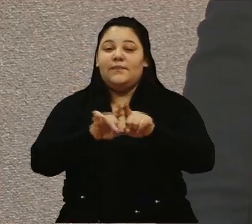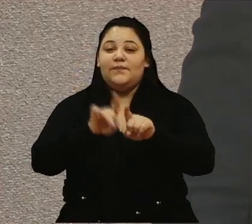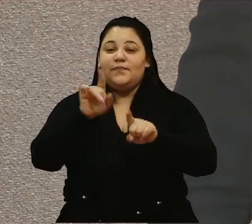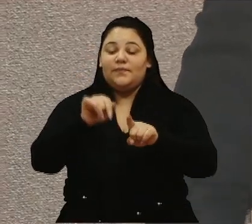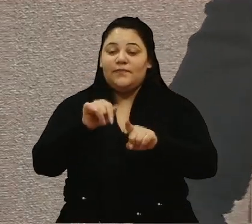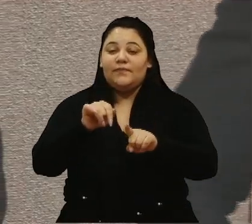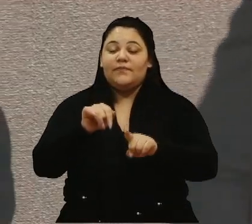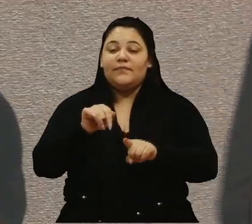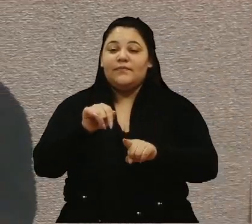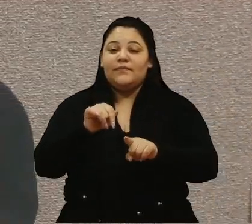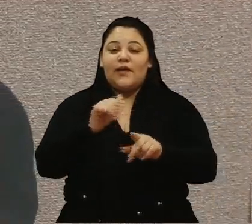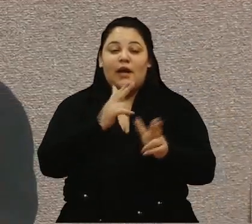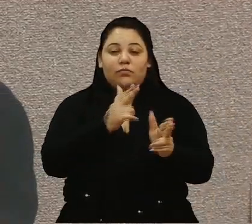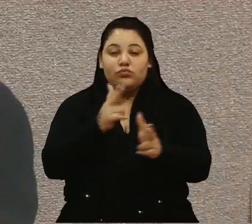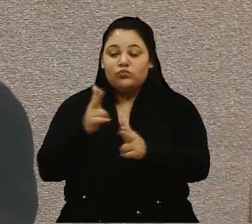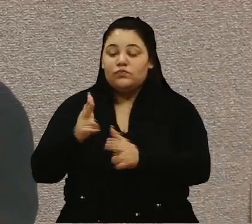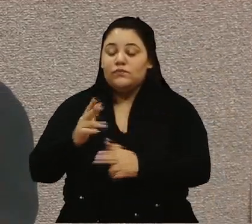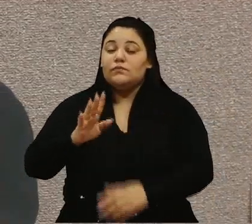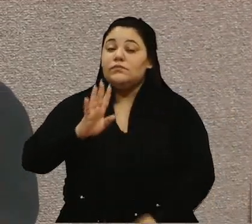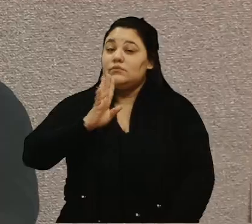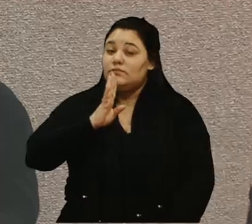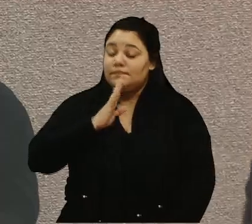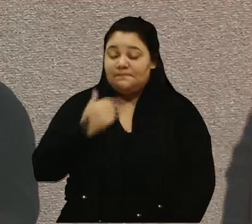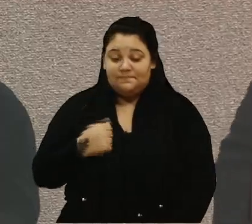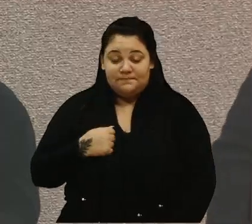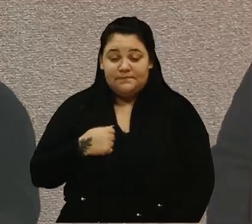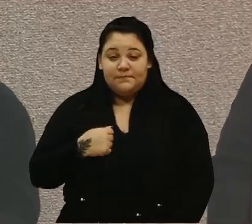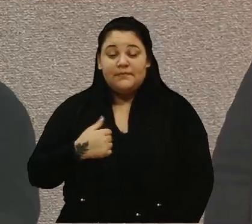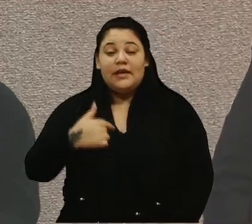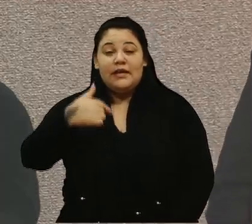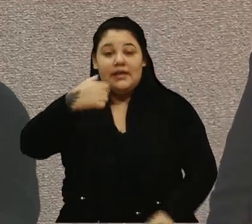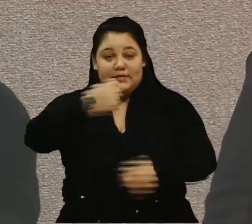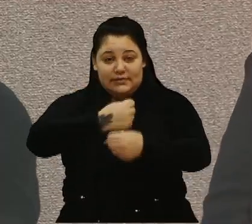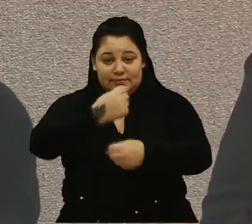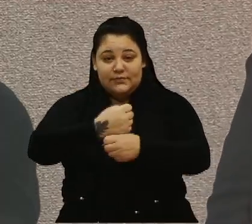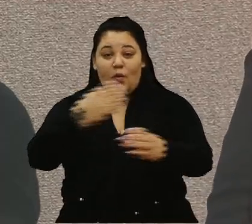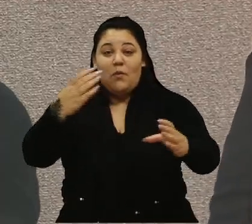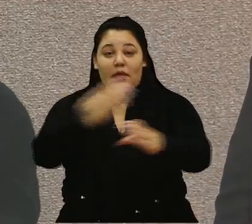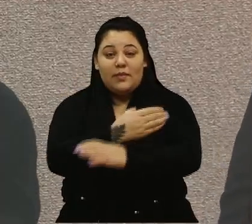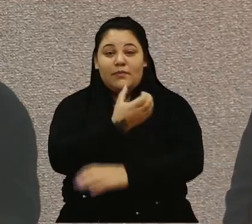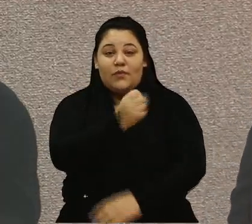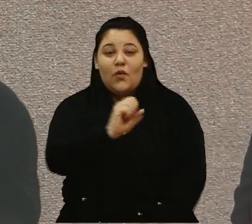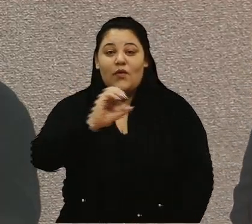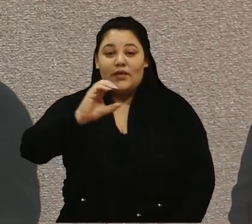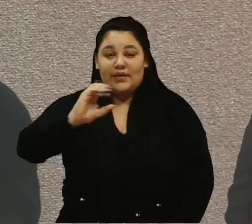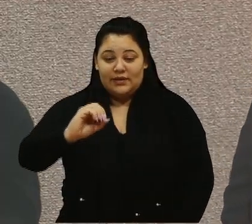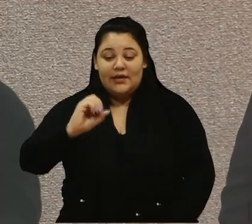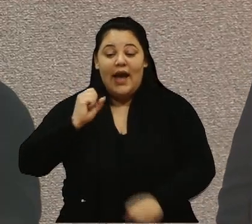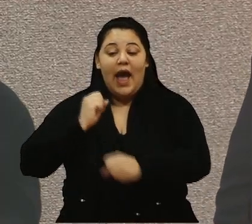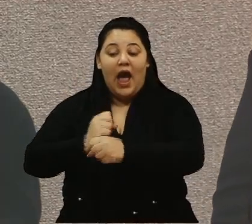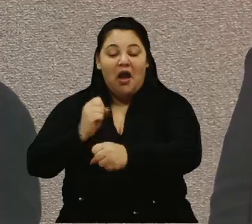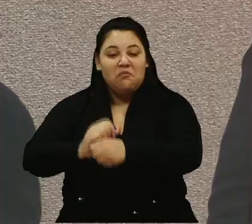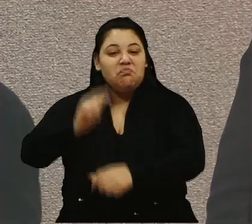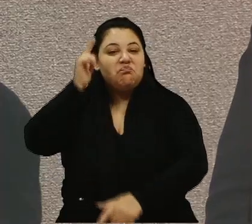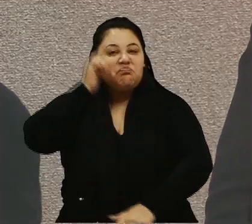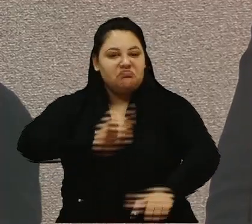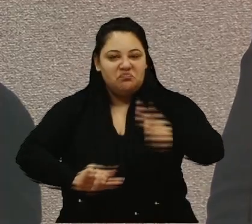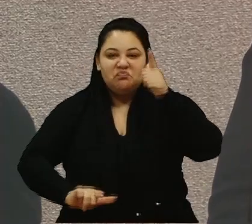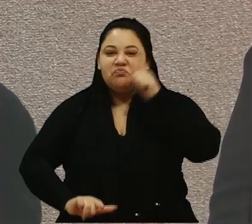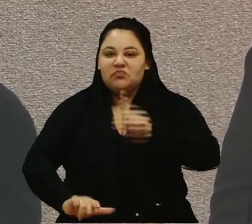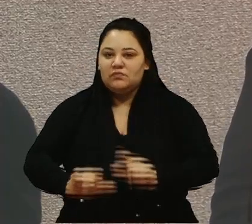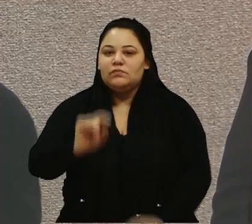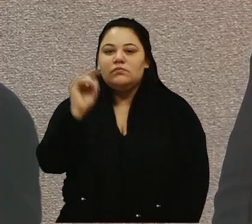Armada. Este ano nós completamos 80 anos da vitória. 80 anos em que o